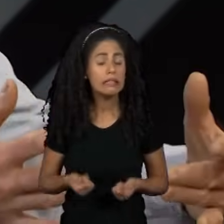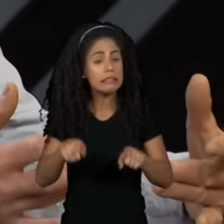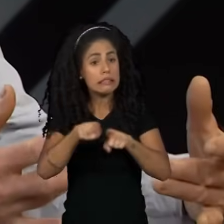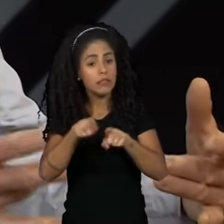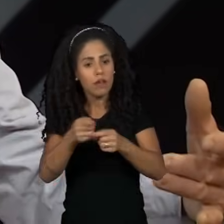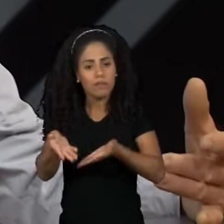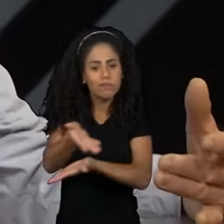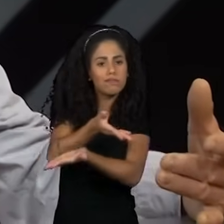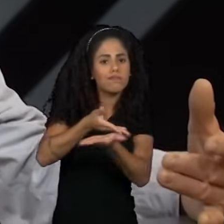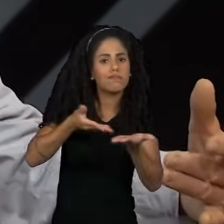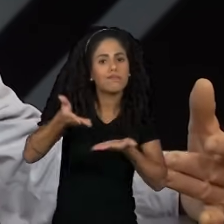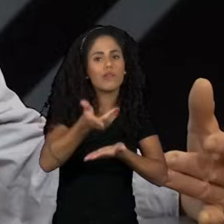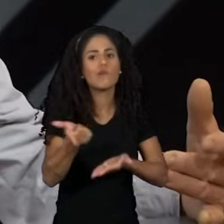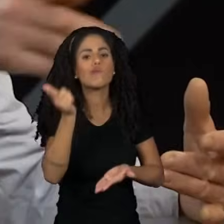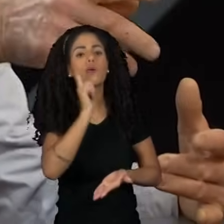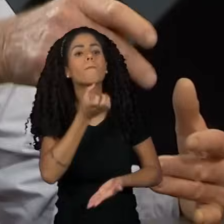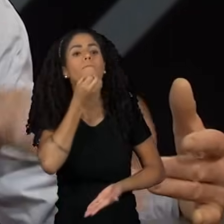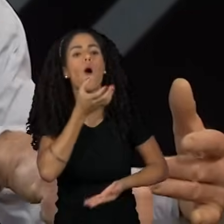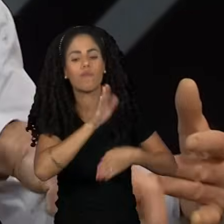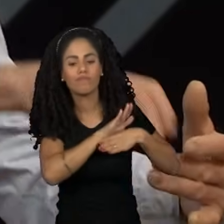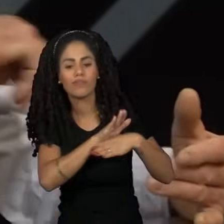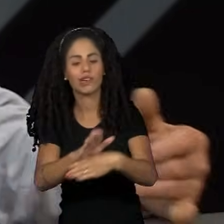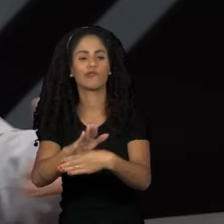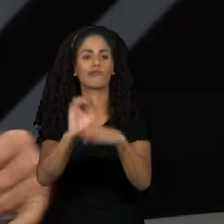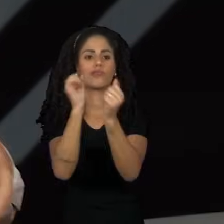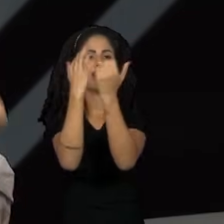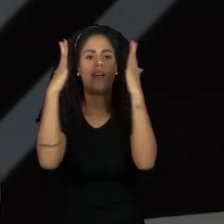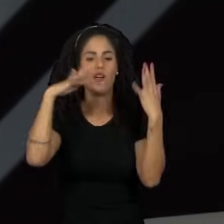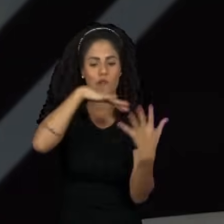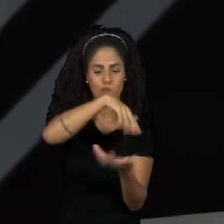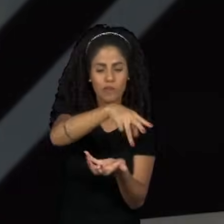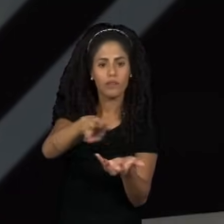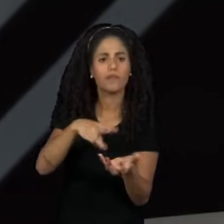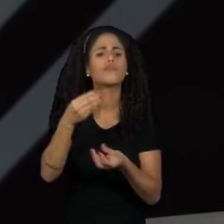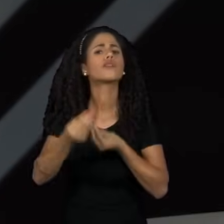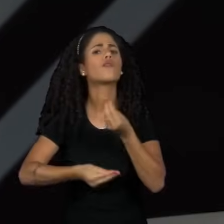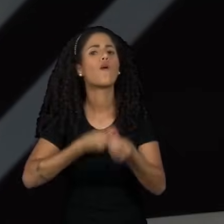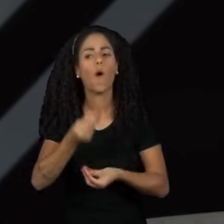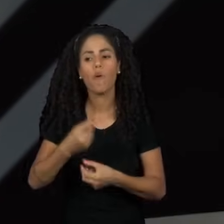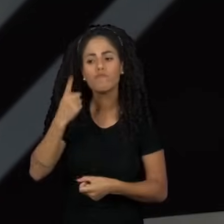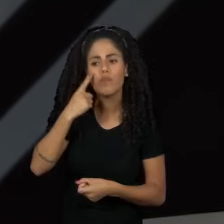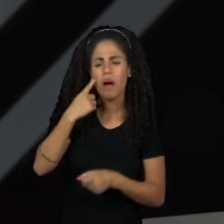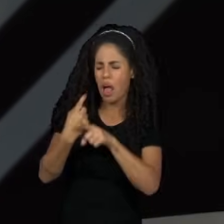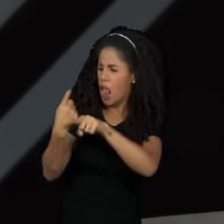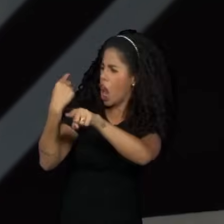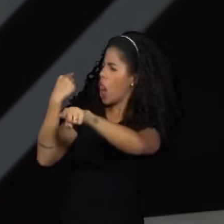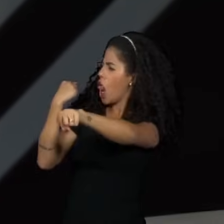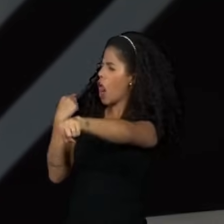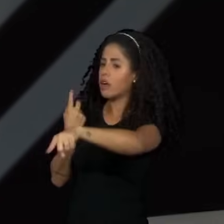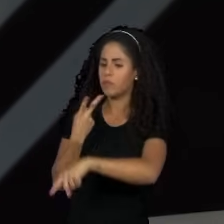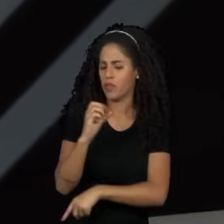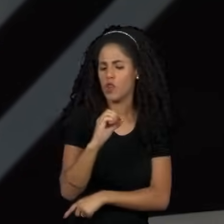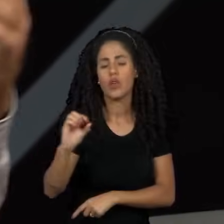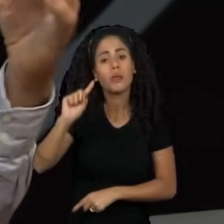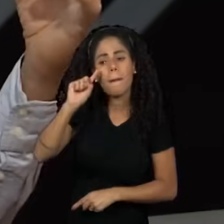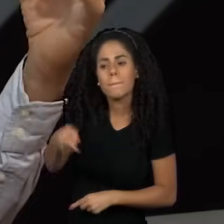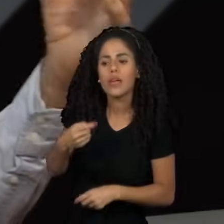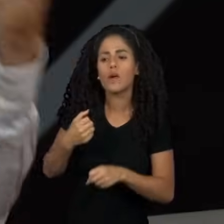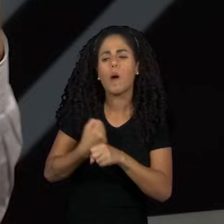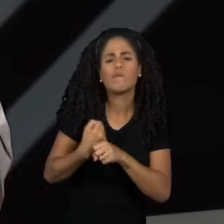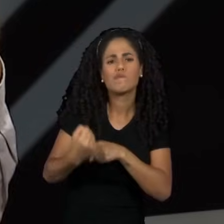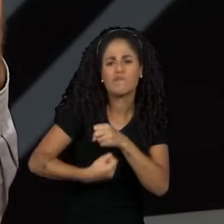sua interação seja benéfica. E para isso, ele, desde 200 mil anos,